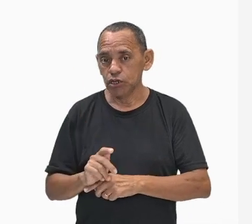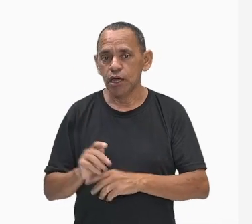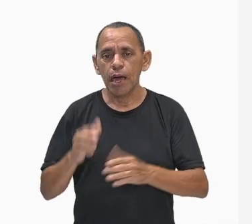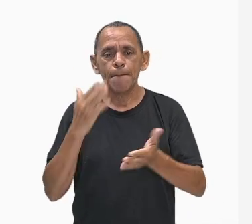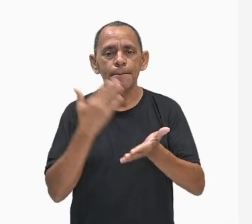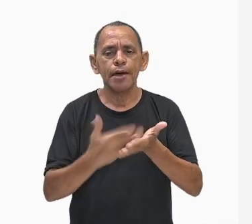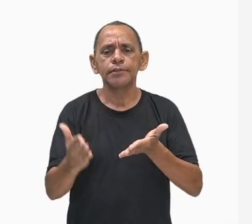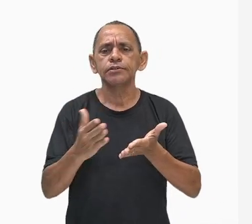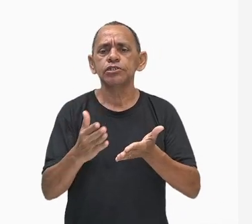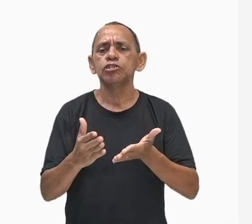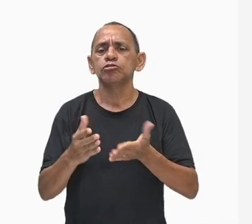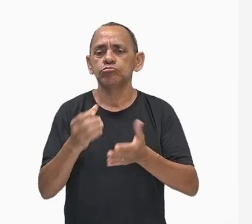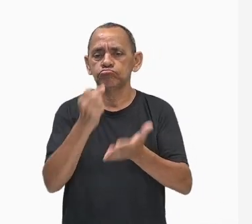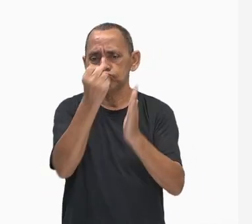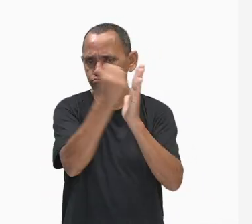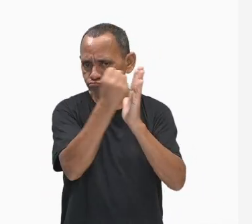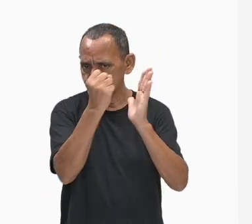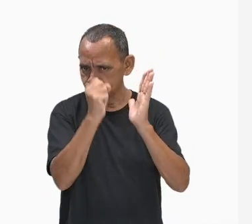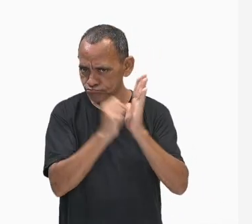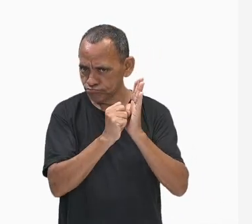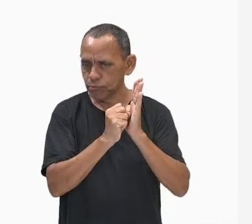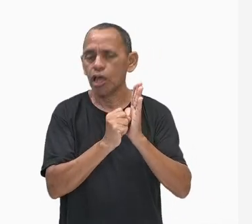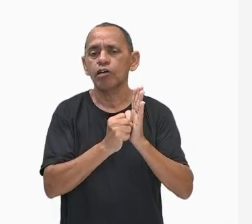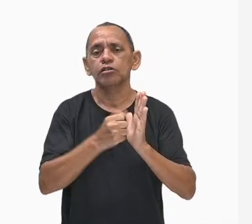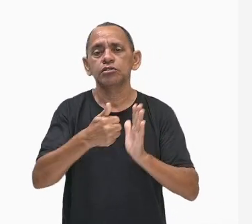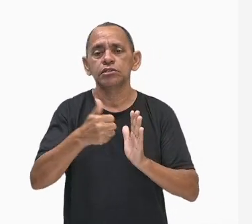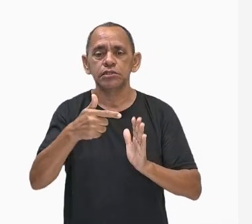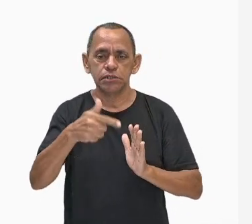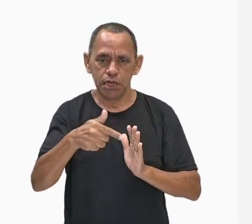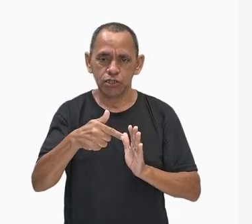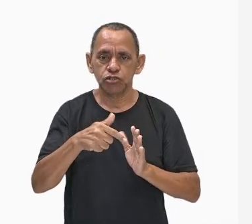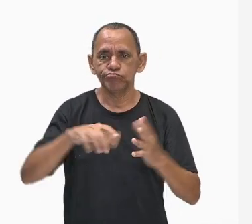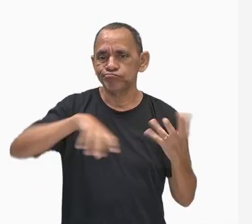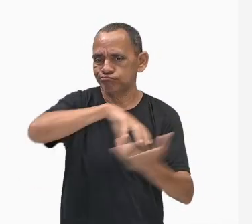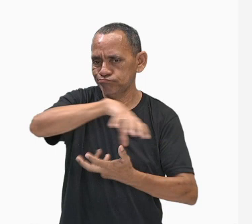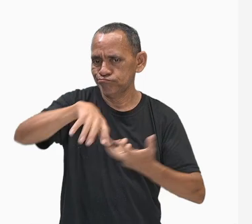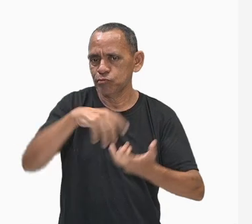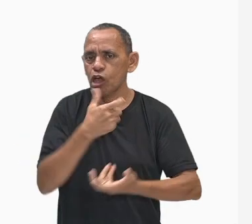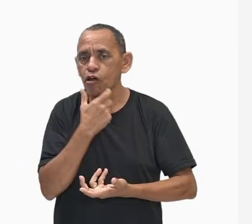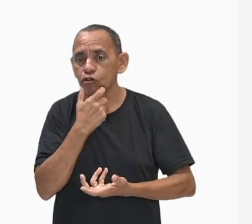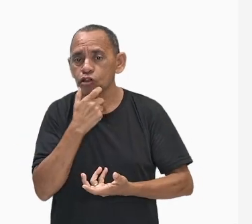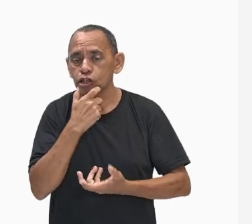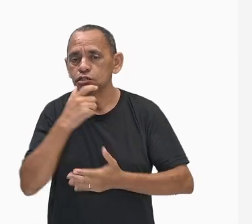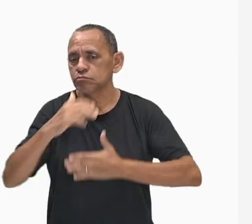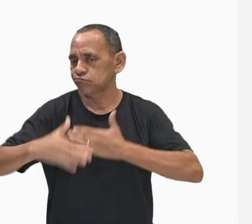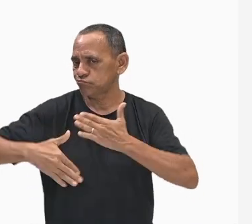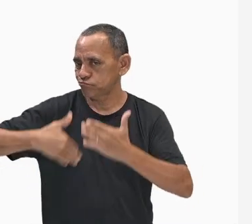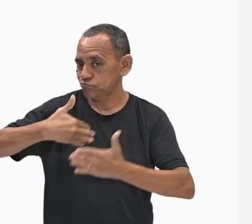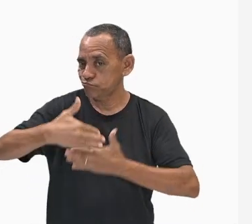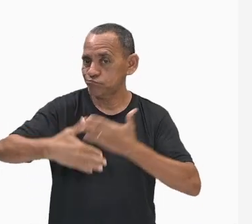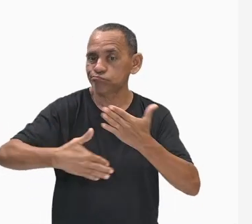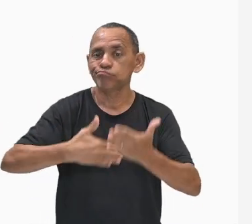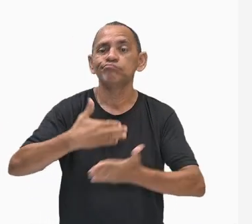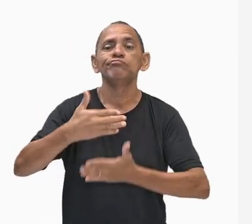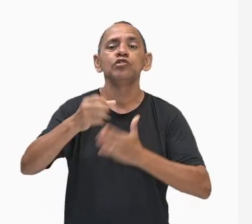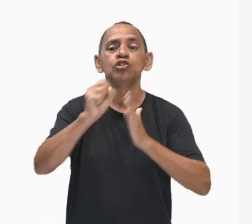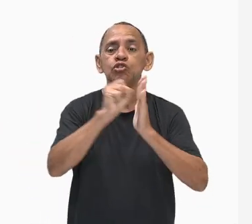seguinte, pessoal. A Revolução Inglesa foi um processo revolucionário do